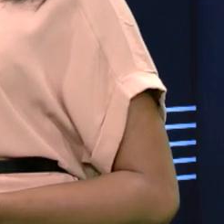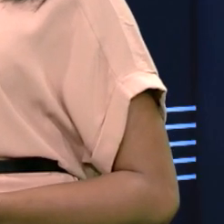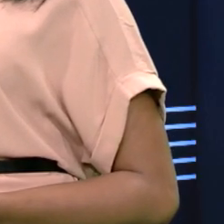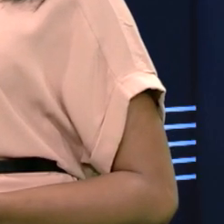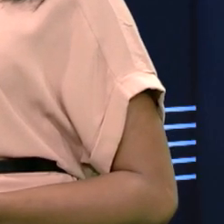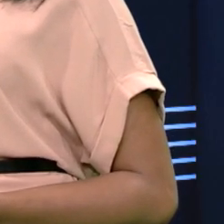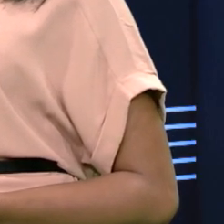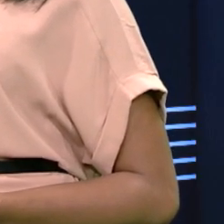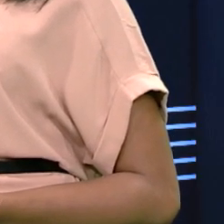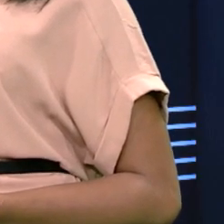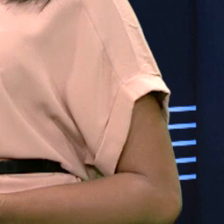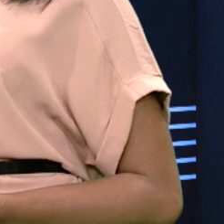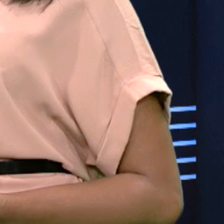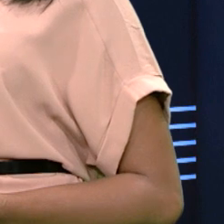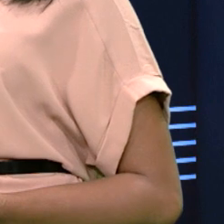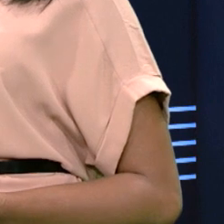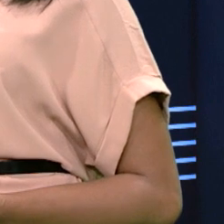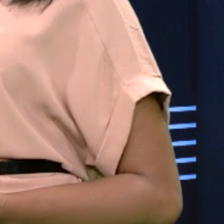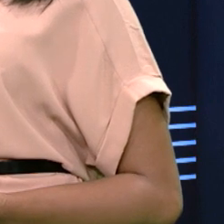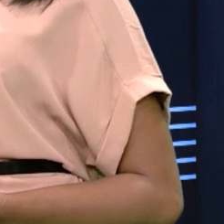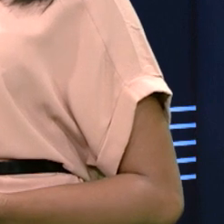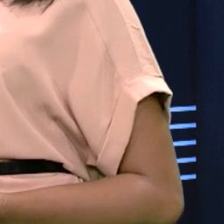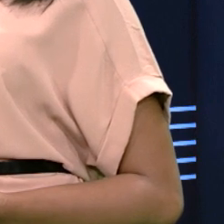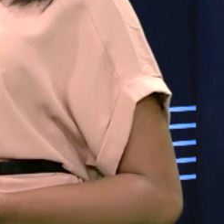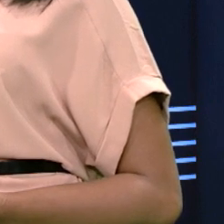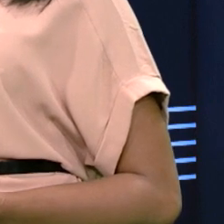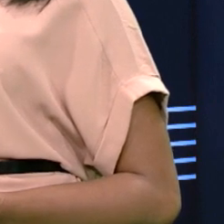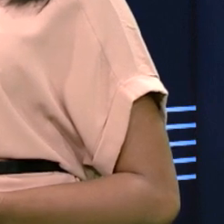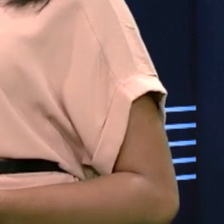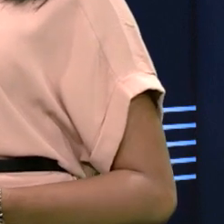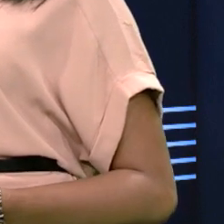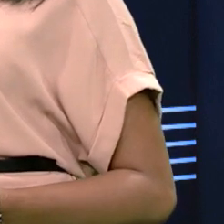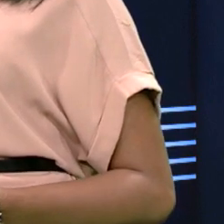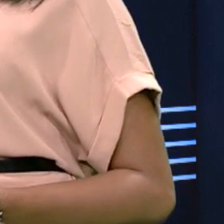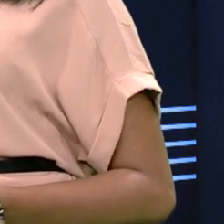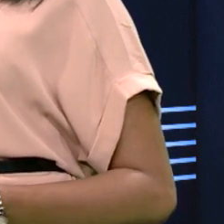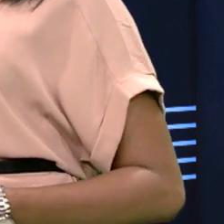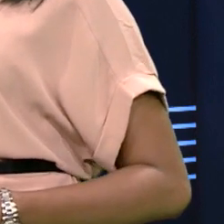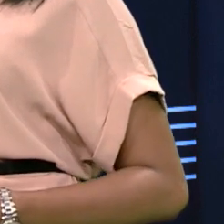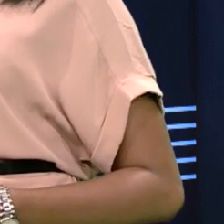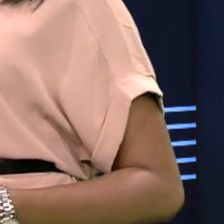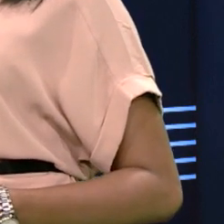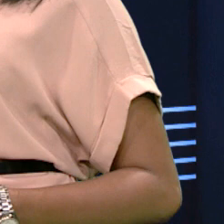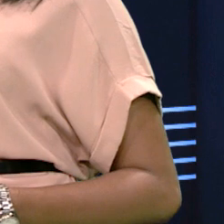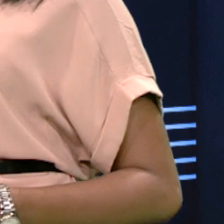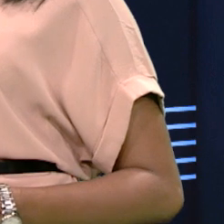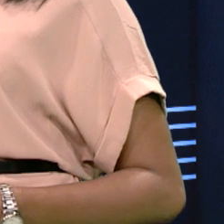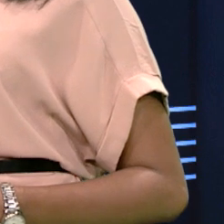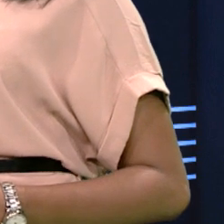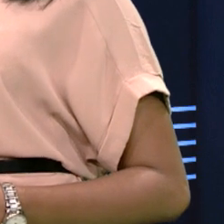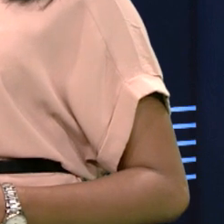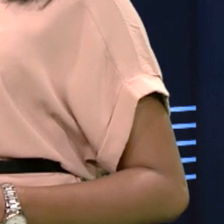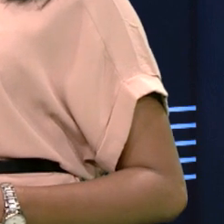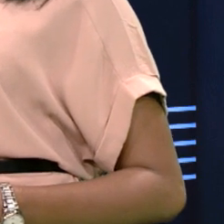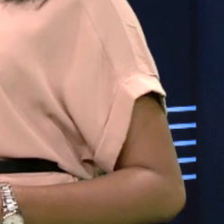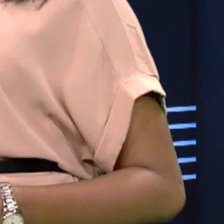Portugal disse que a indústria portuguesa irá contribuir para o esforço coletivo acordado entre todos os Estados-membros.